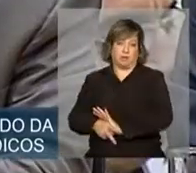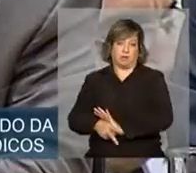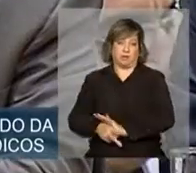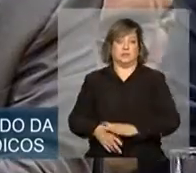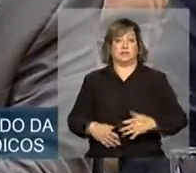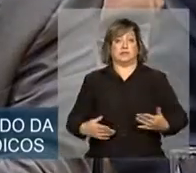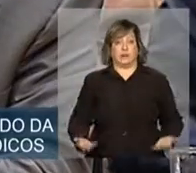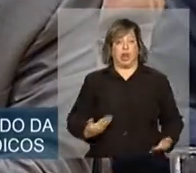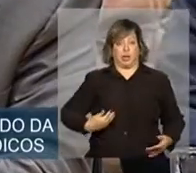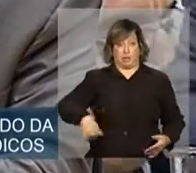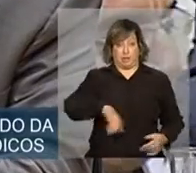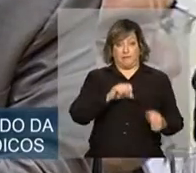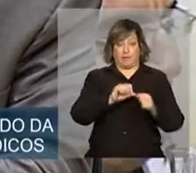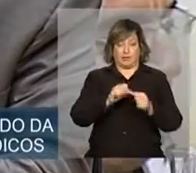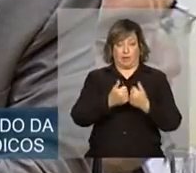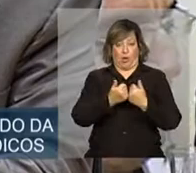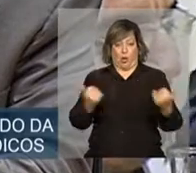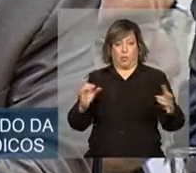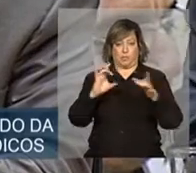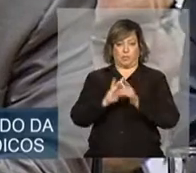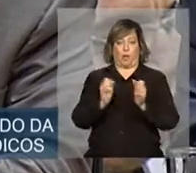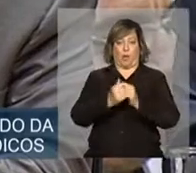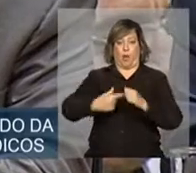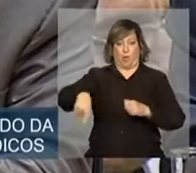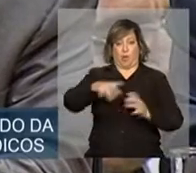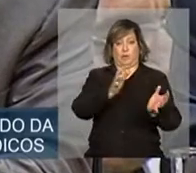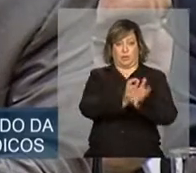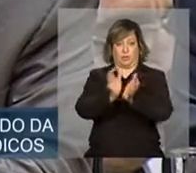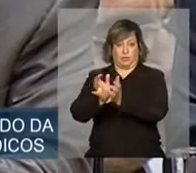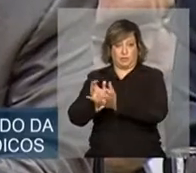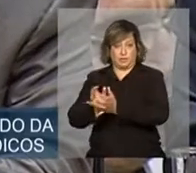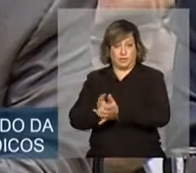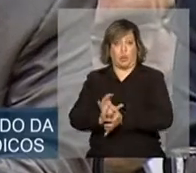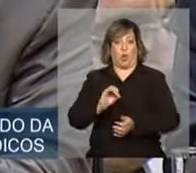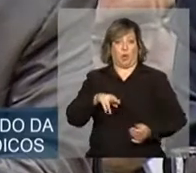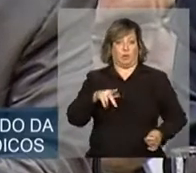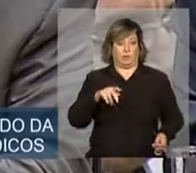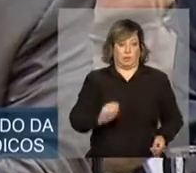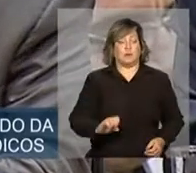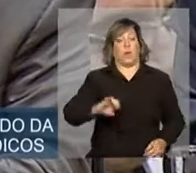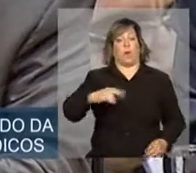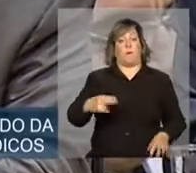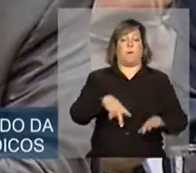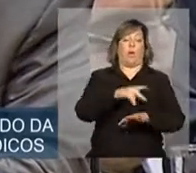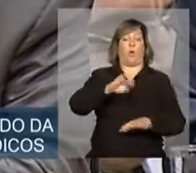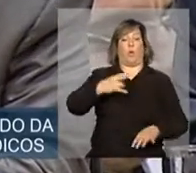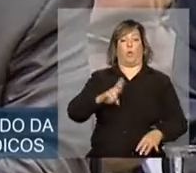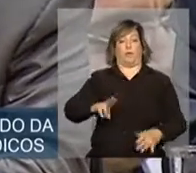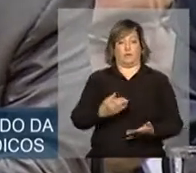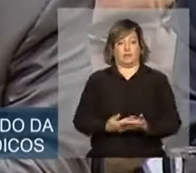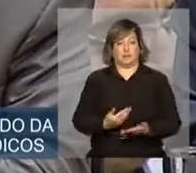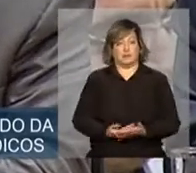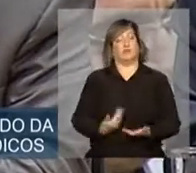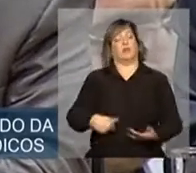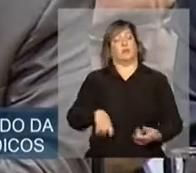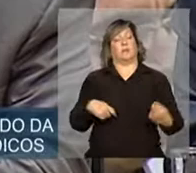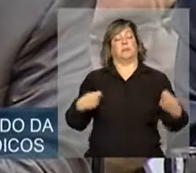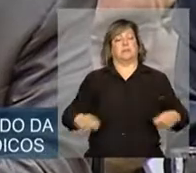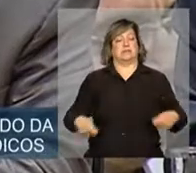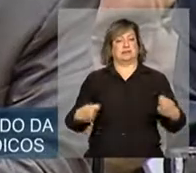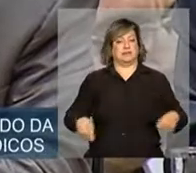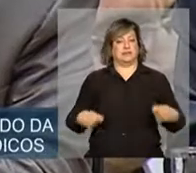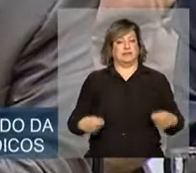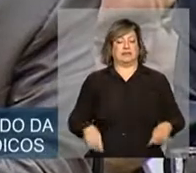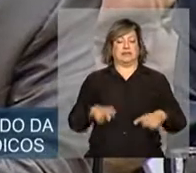para fazer cooperação com essas instituições ou organizações não governamentais ou país universidades vamos ter